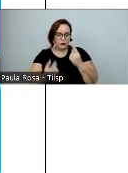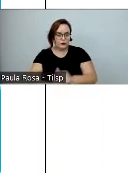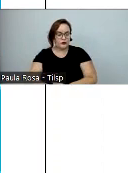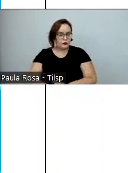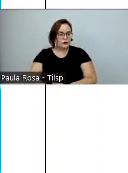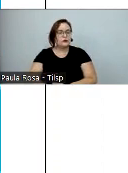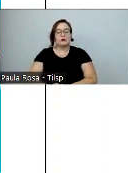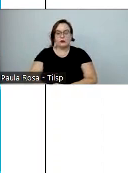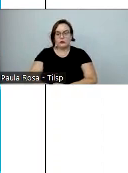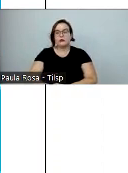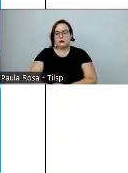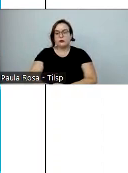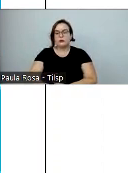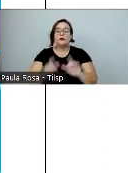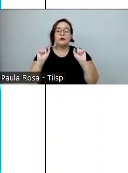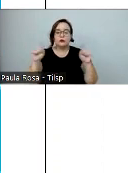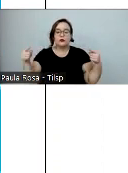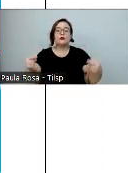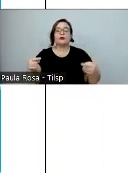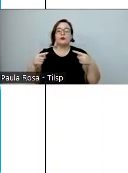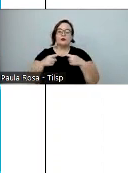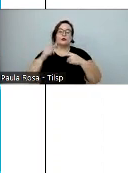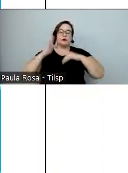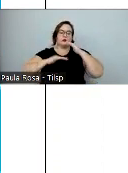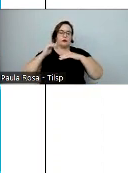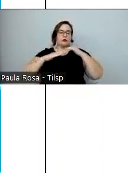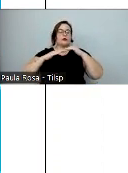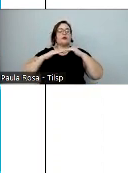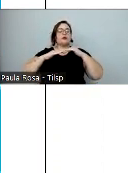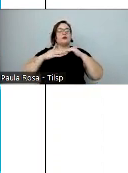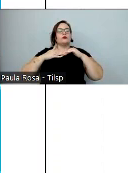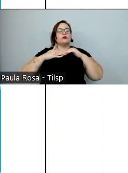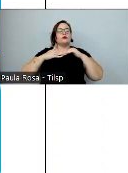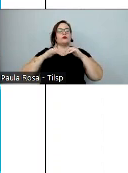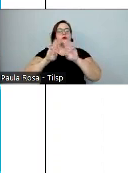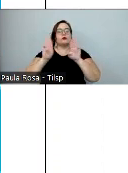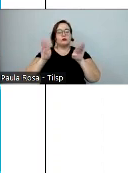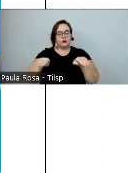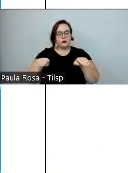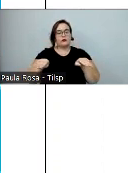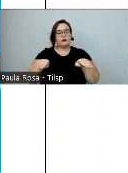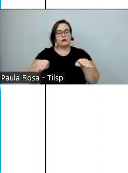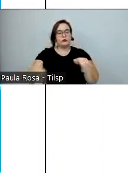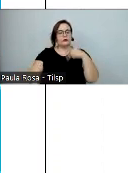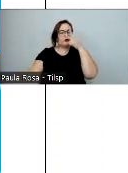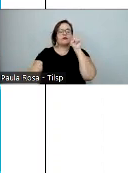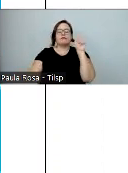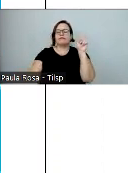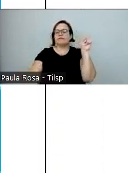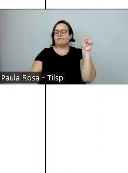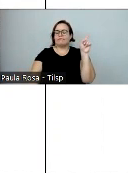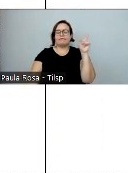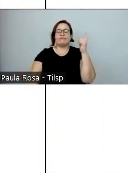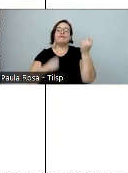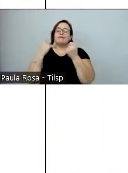primeiro no que diz respeito as funções e ações do museu eu acho que tem dois Essa é a parte que muita gente vai dizer que ficou quase